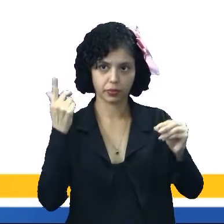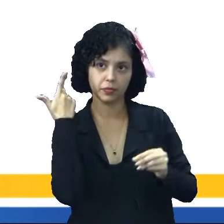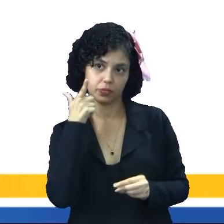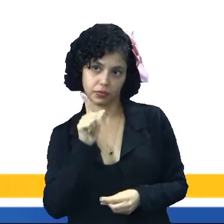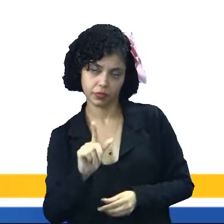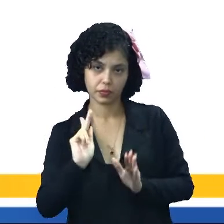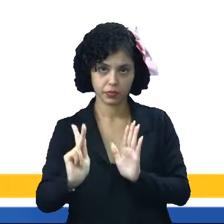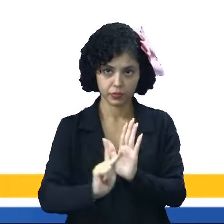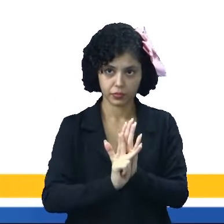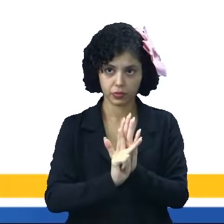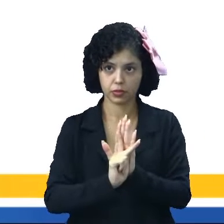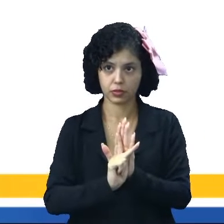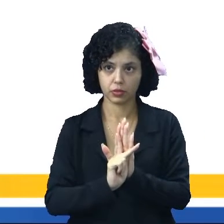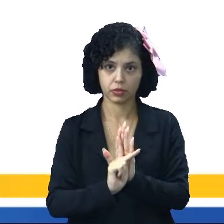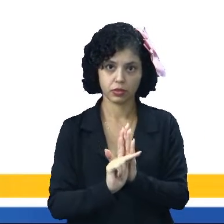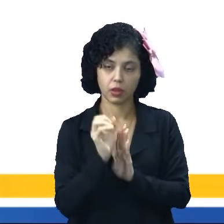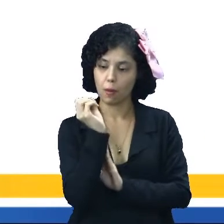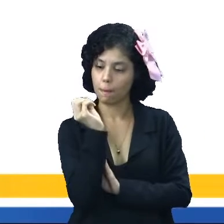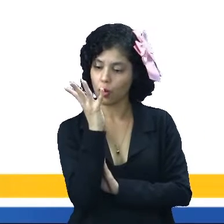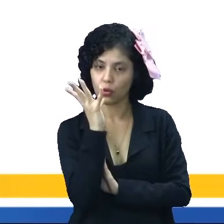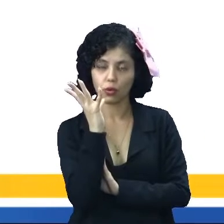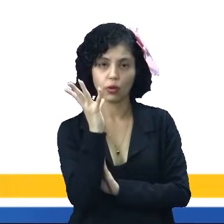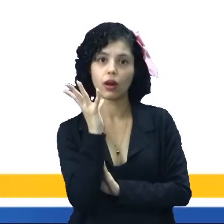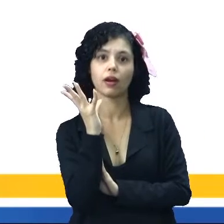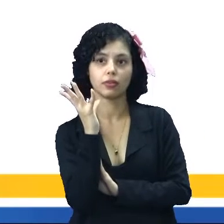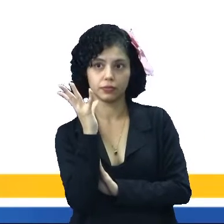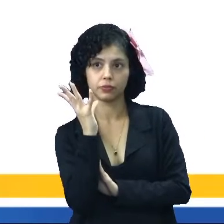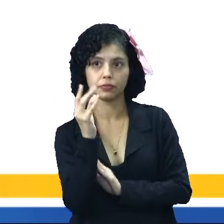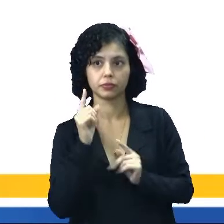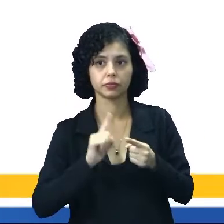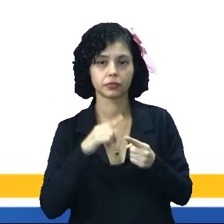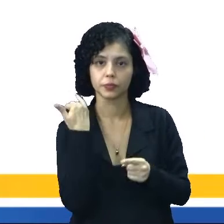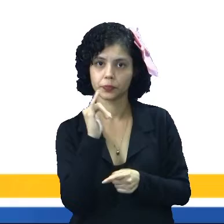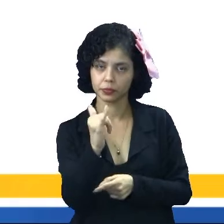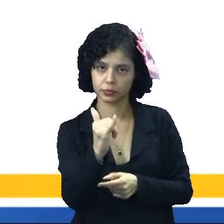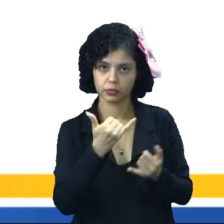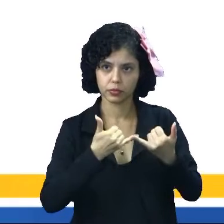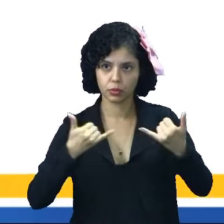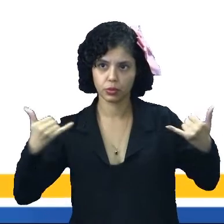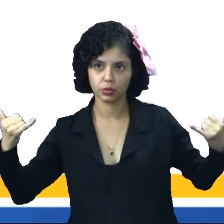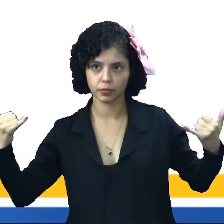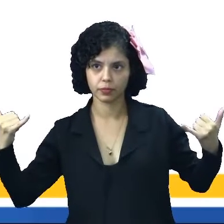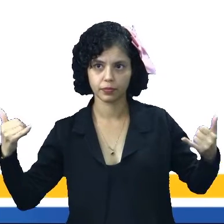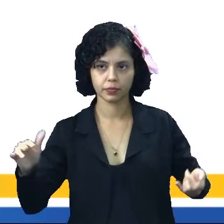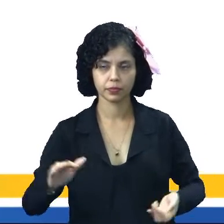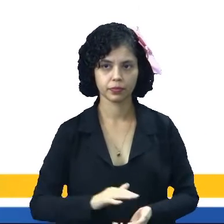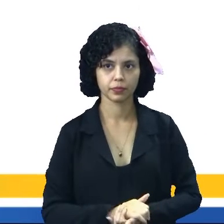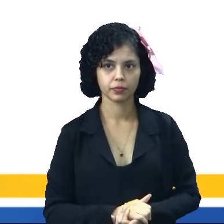conseguem inclusive acender uma lâmpada, porque a condutividade elétrica é possível.